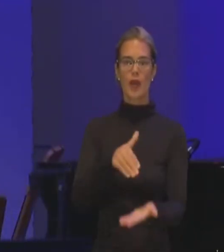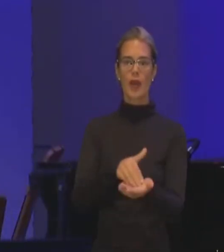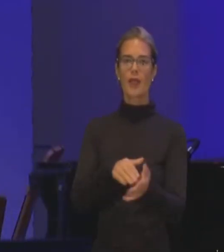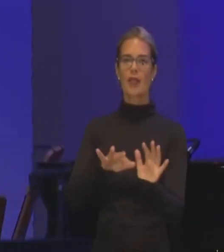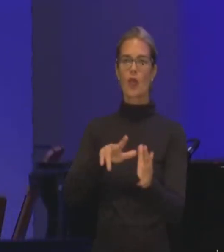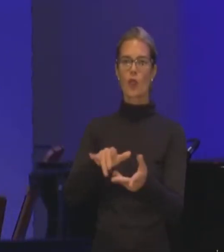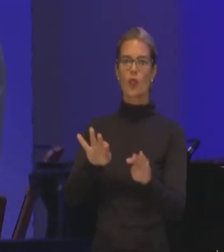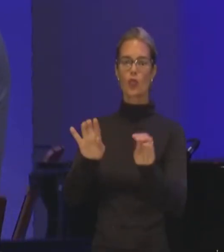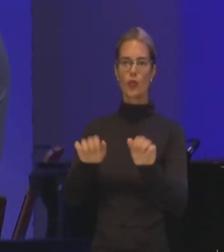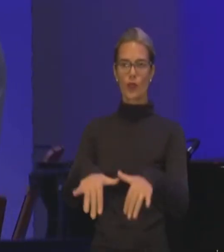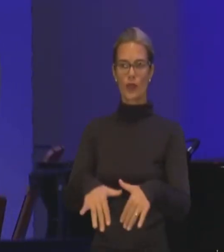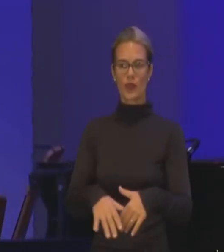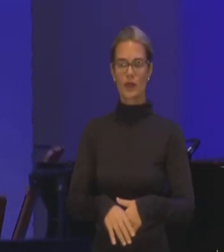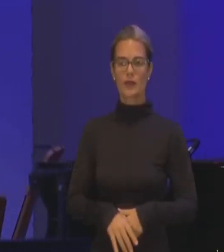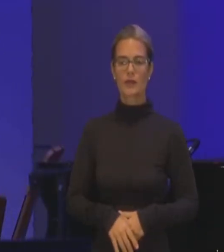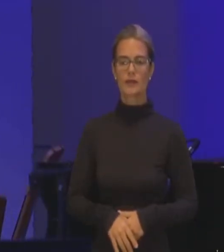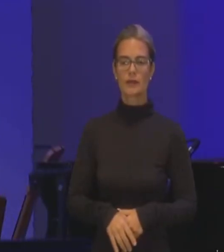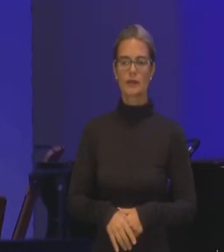dela.